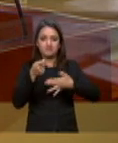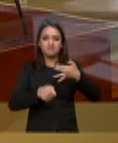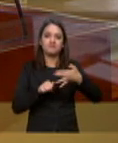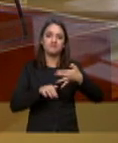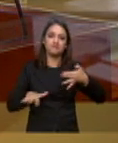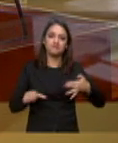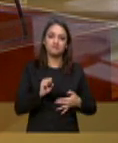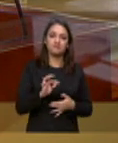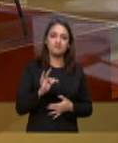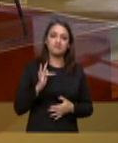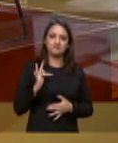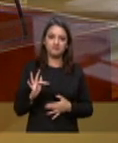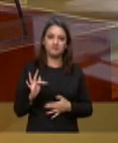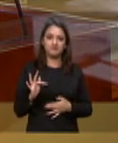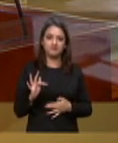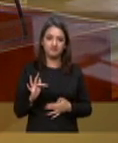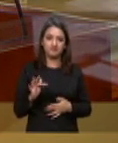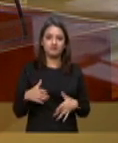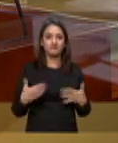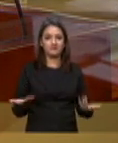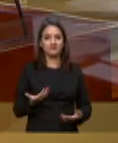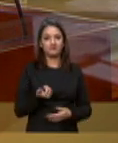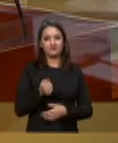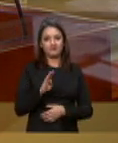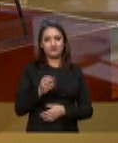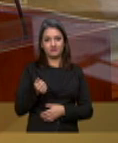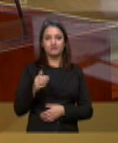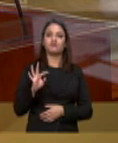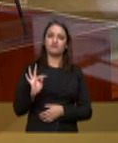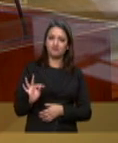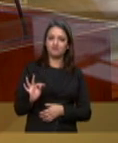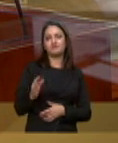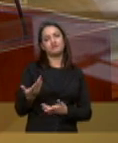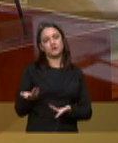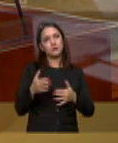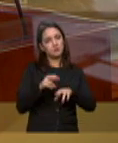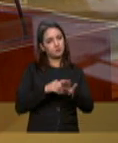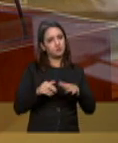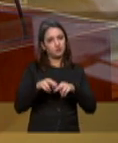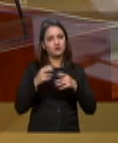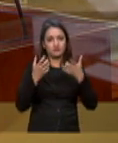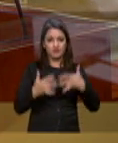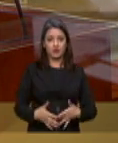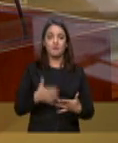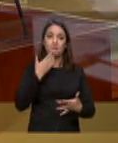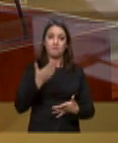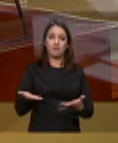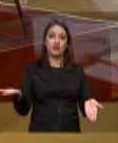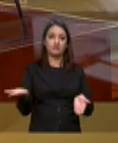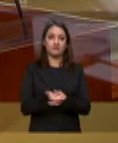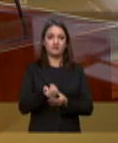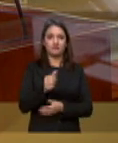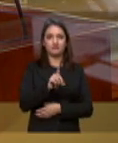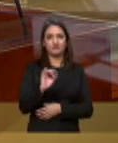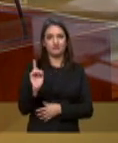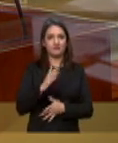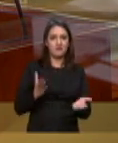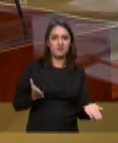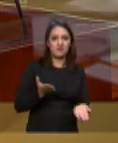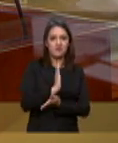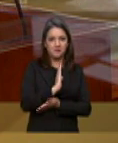desta Corte, a ABAT, né, por todo o exposto, requer que essa ação seja julgada improcedente no mérito, né,